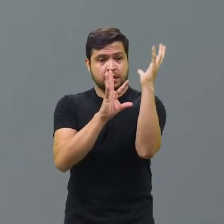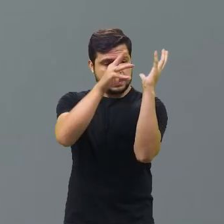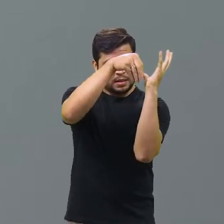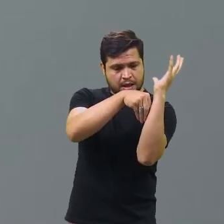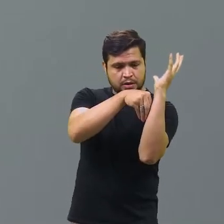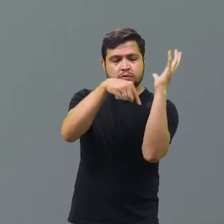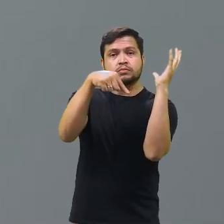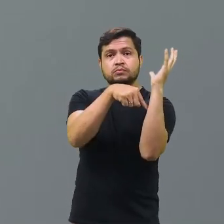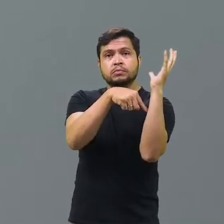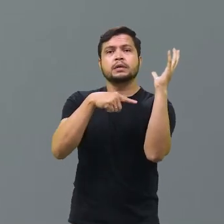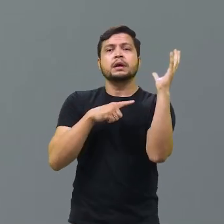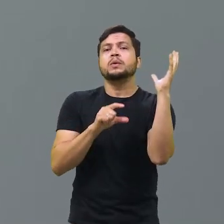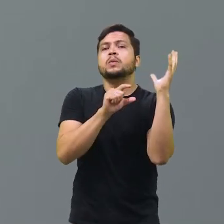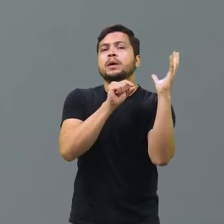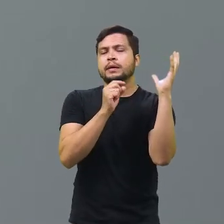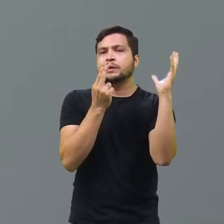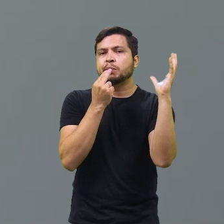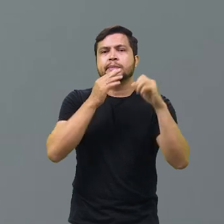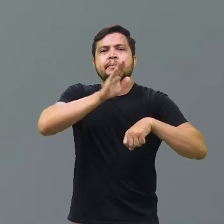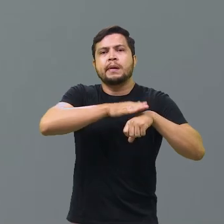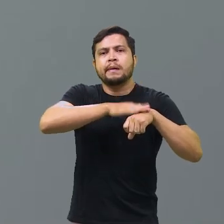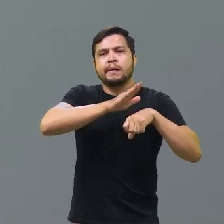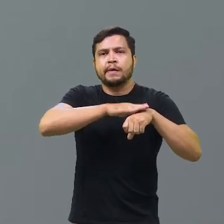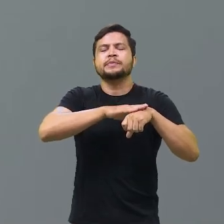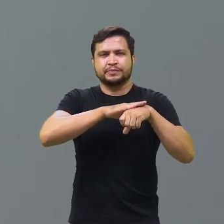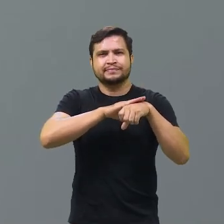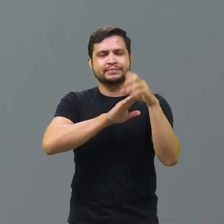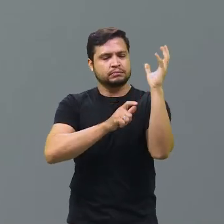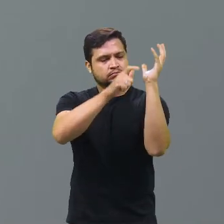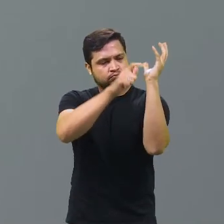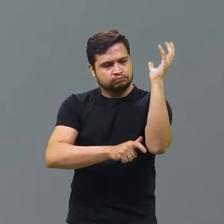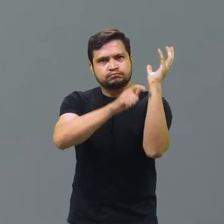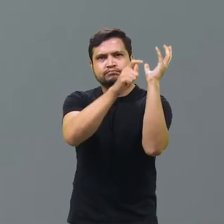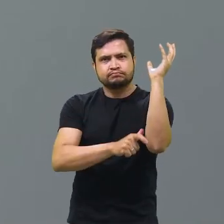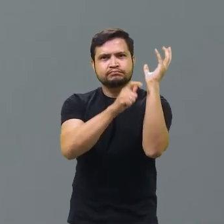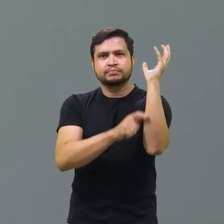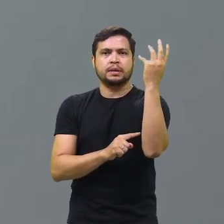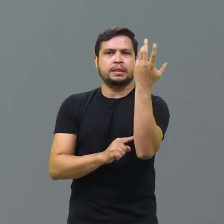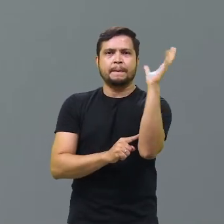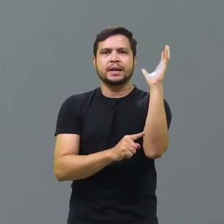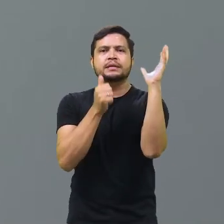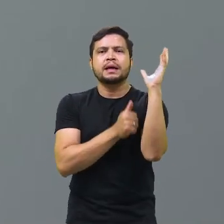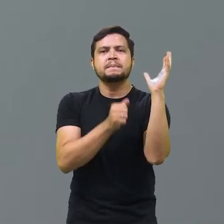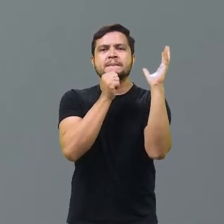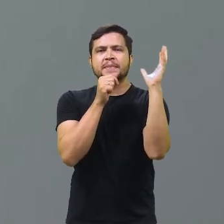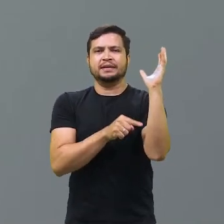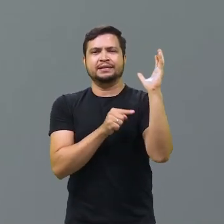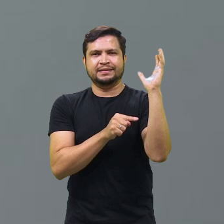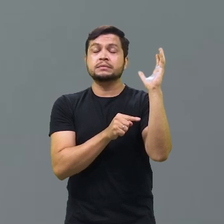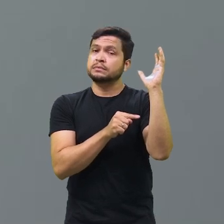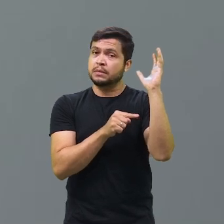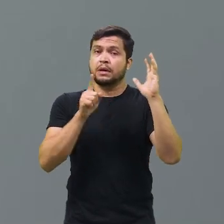Então, mato, materno, trófico, alimento. Então, ele se nutre a partir do corpo da planta-mãe. Então, isso é uma